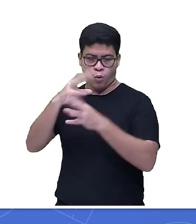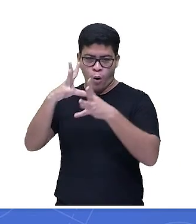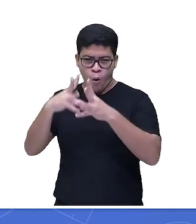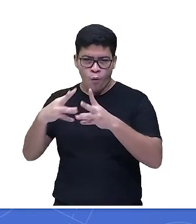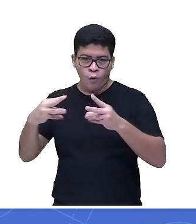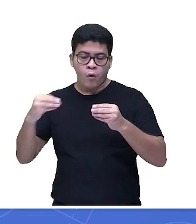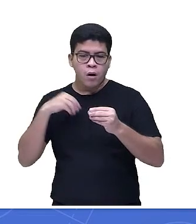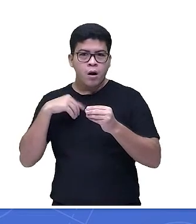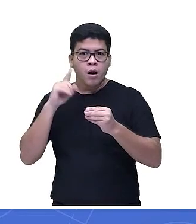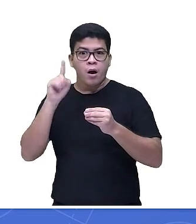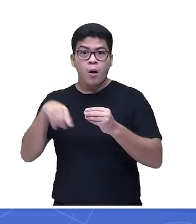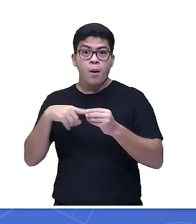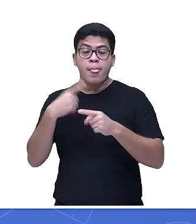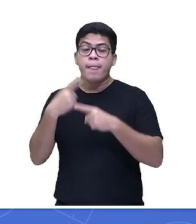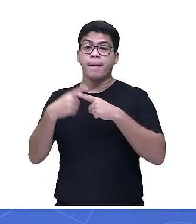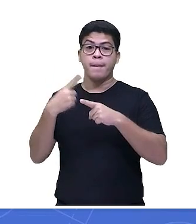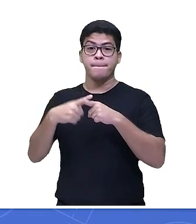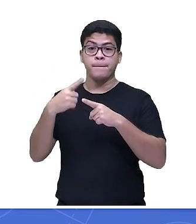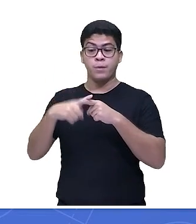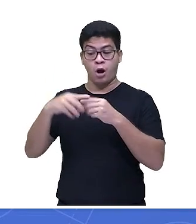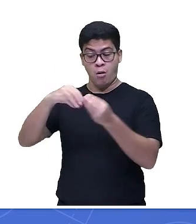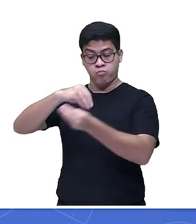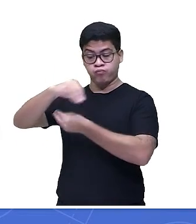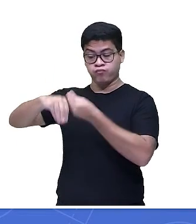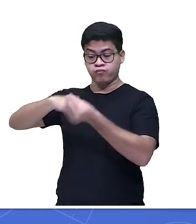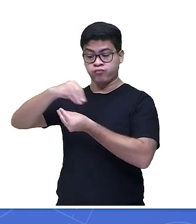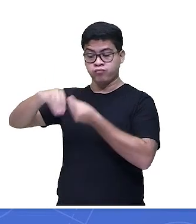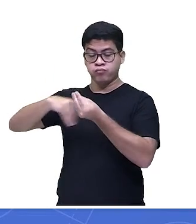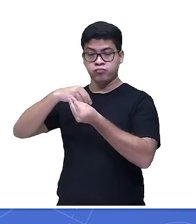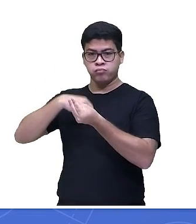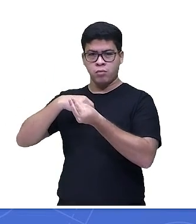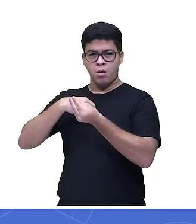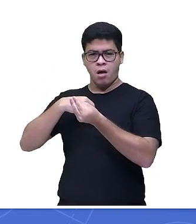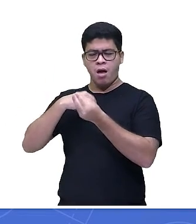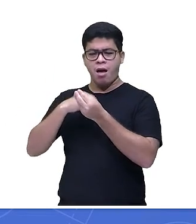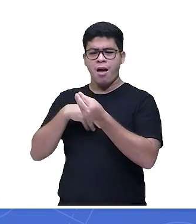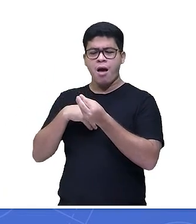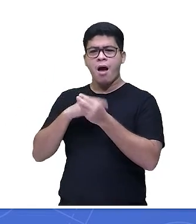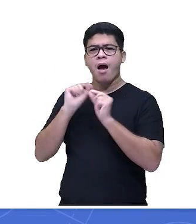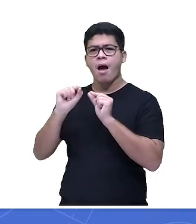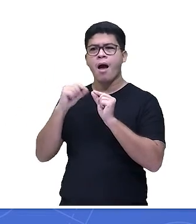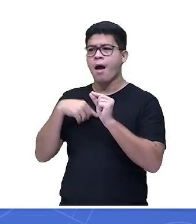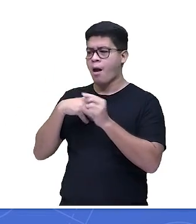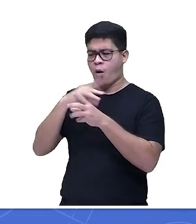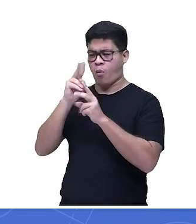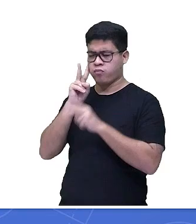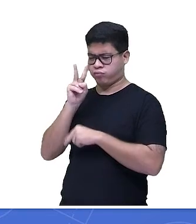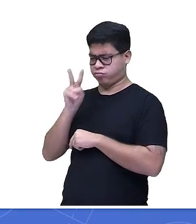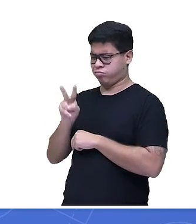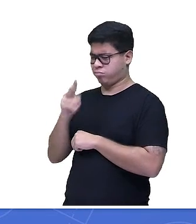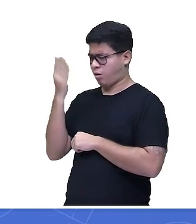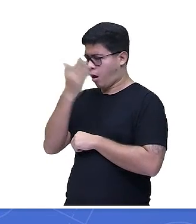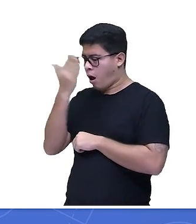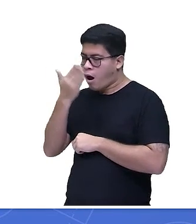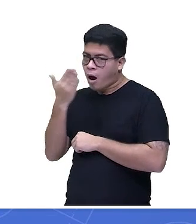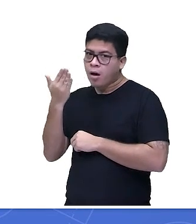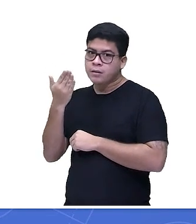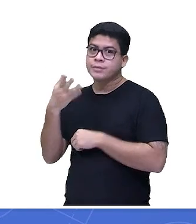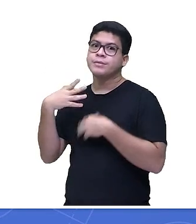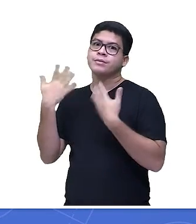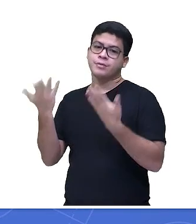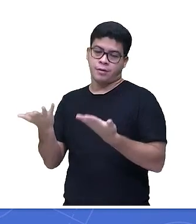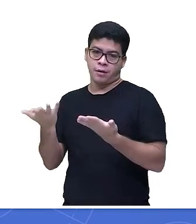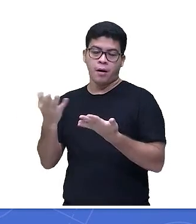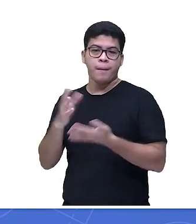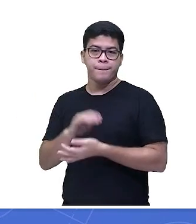isto é, porque quando misturadas, né, as substâncias que compõem a água mineral, elas não são visíveis a olho nu,